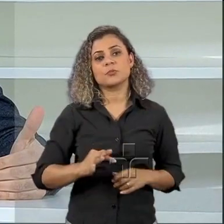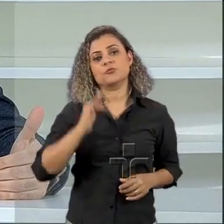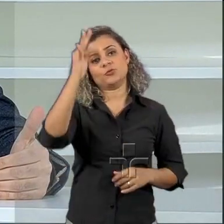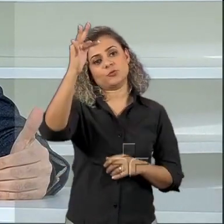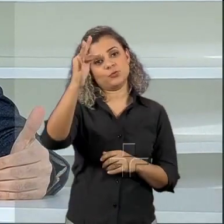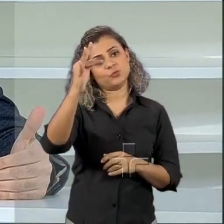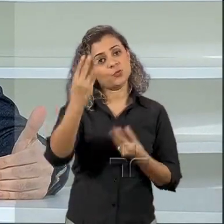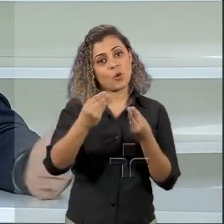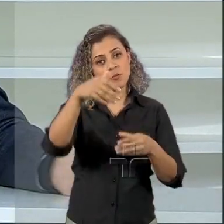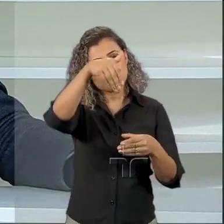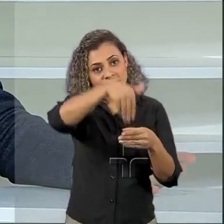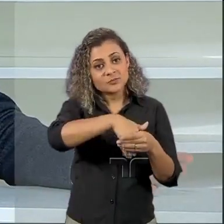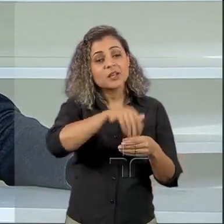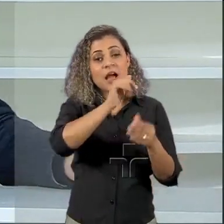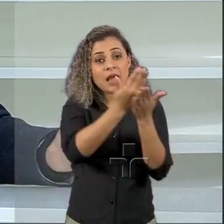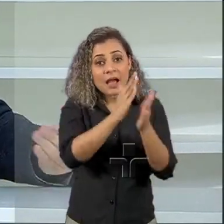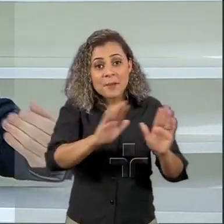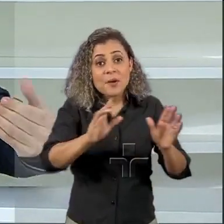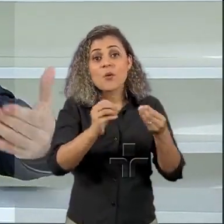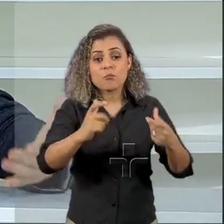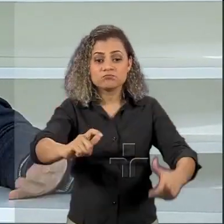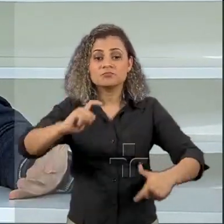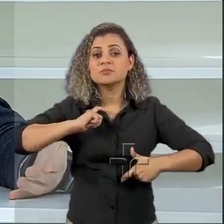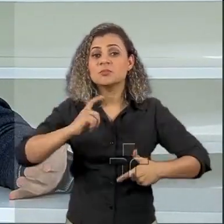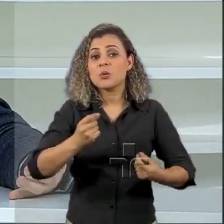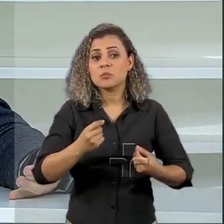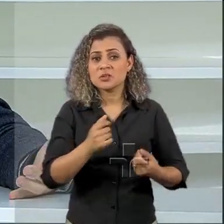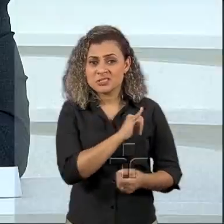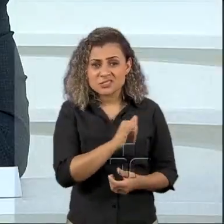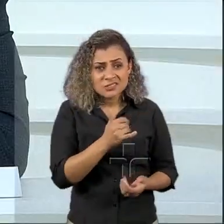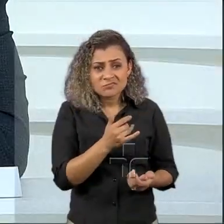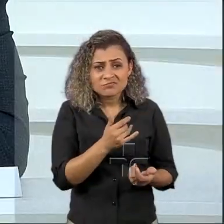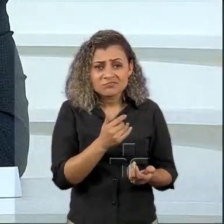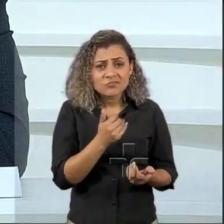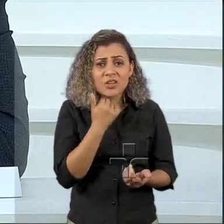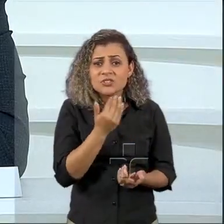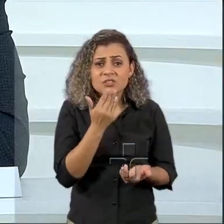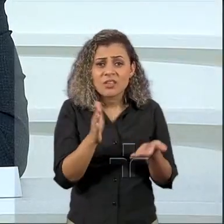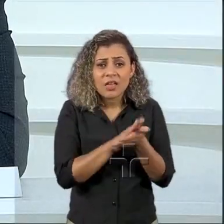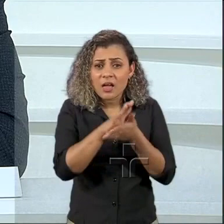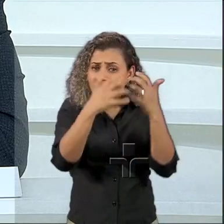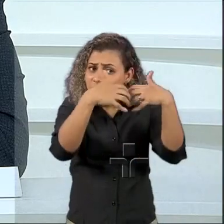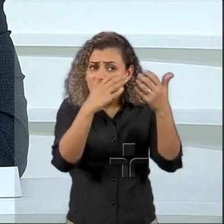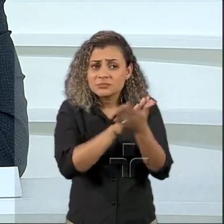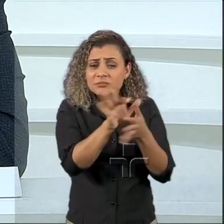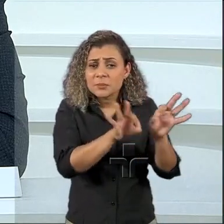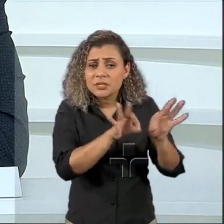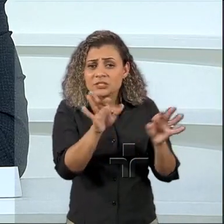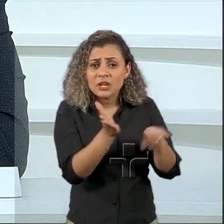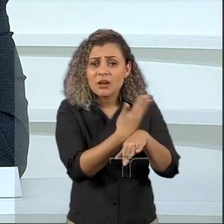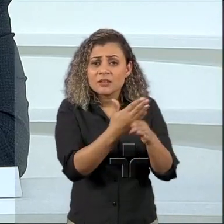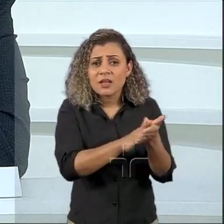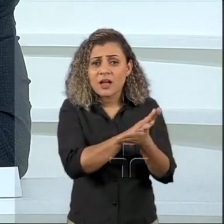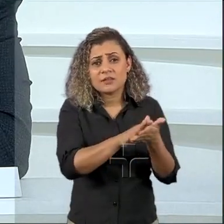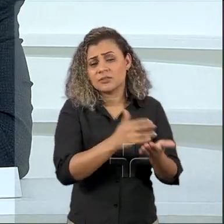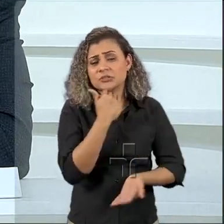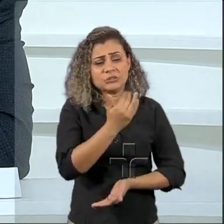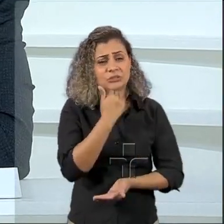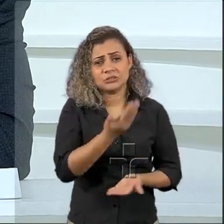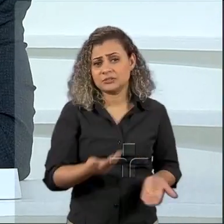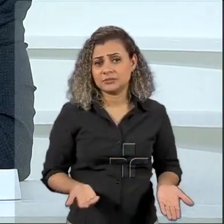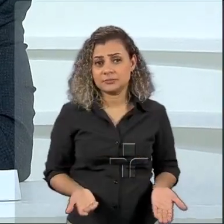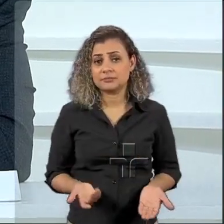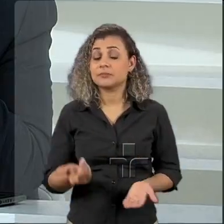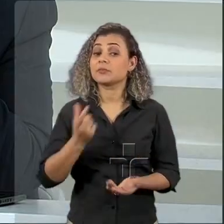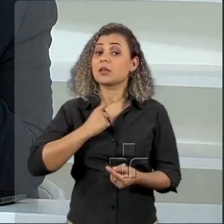da eleição, ou então não tem sentido ganhar a eleição. E, Marcos, é uma campanha Na verdade, não está anti-Bolsonaro. se Isso discutindo fica uma muito eleição, claro está na se campanha.